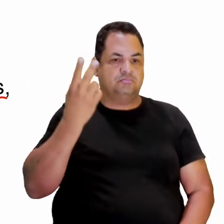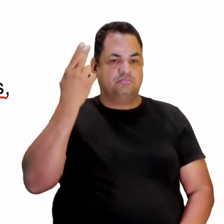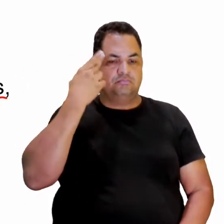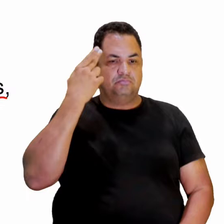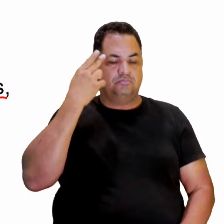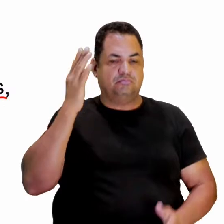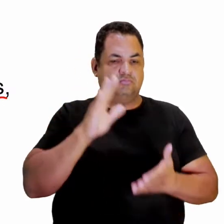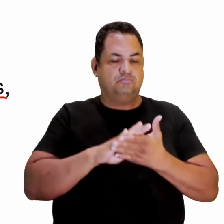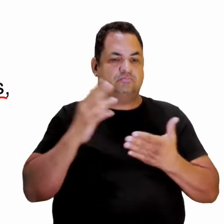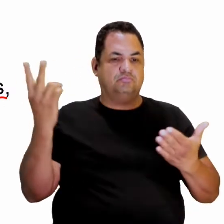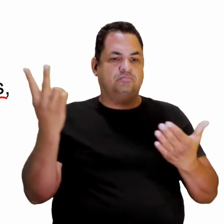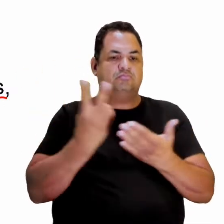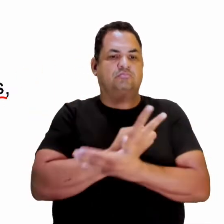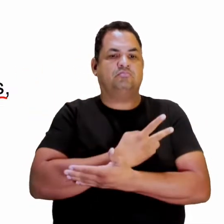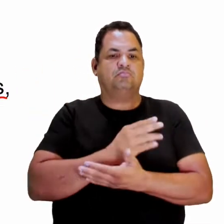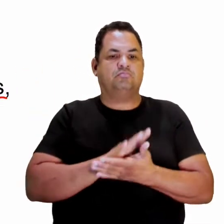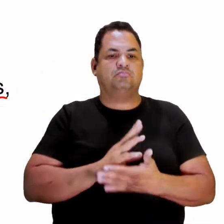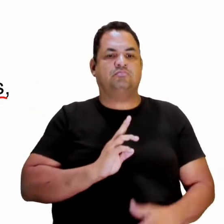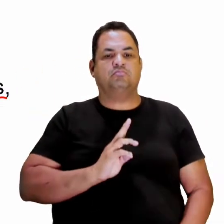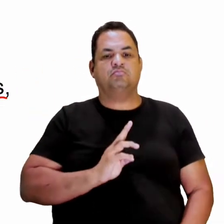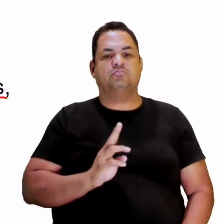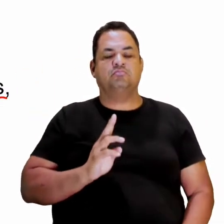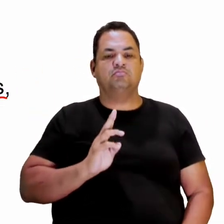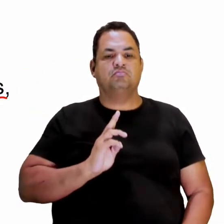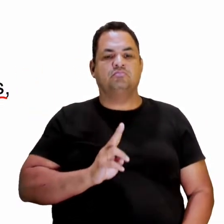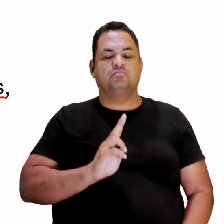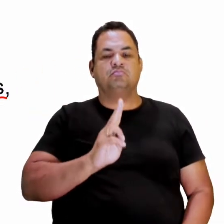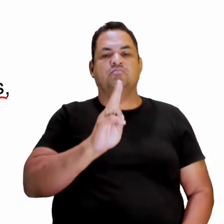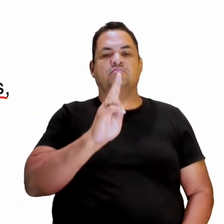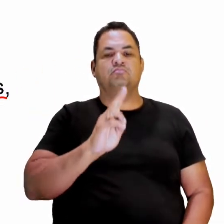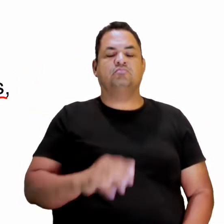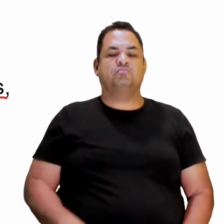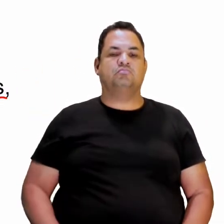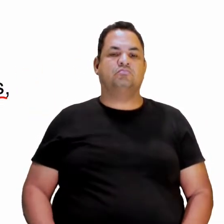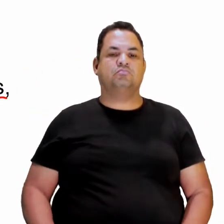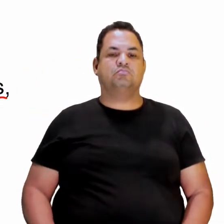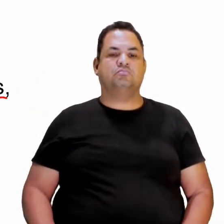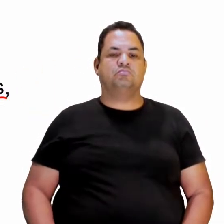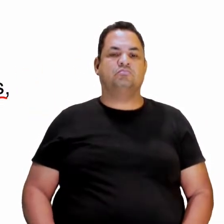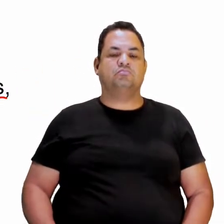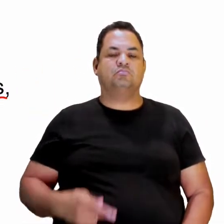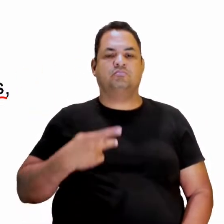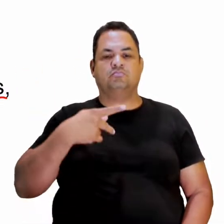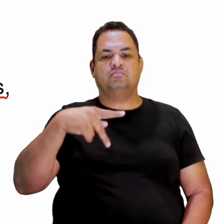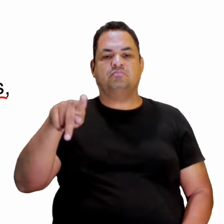geralmente ocorrem, frequentemente ocorrem